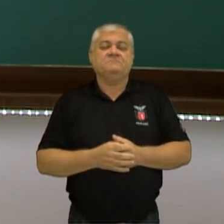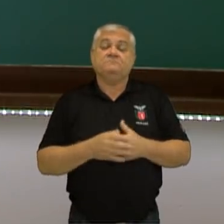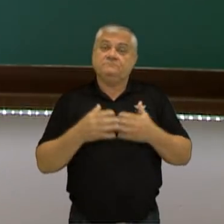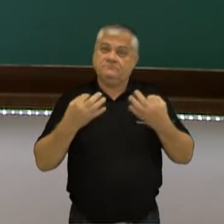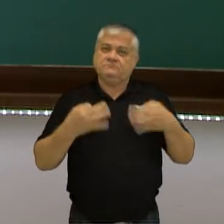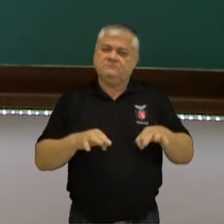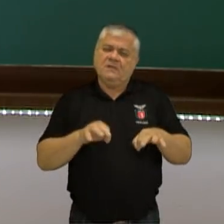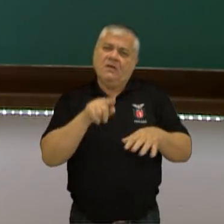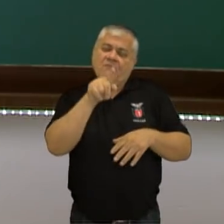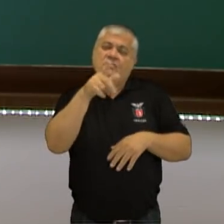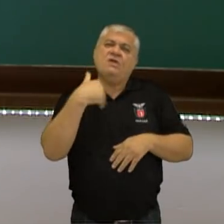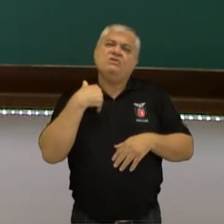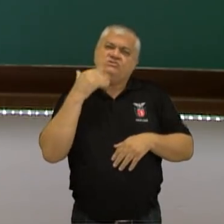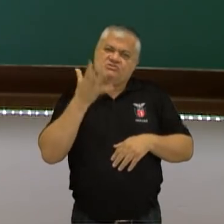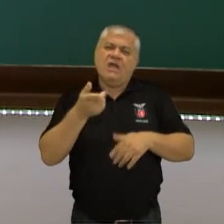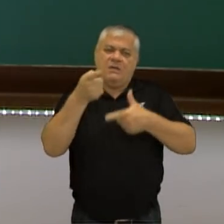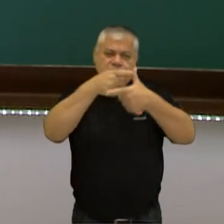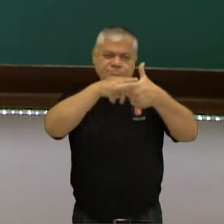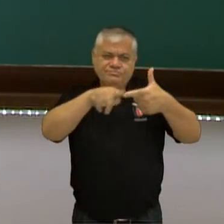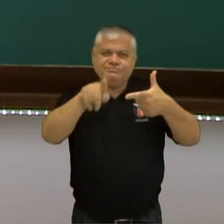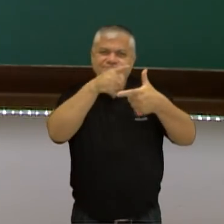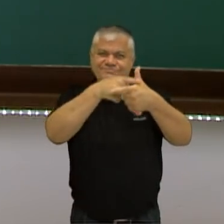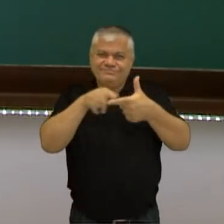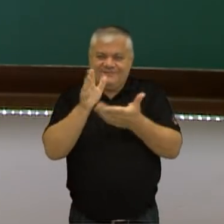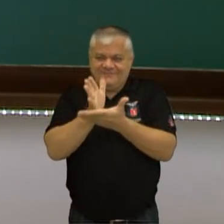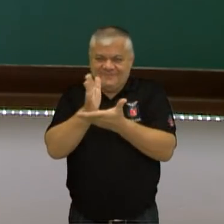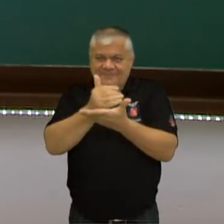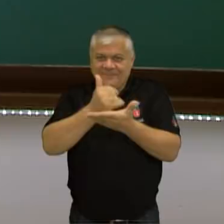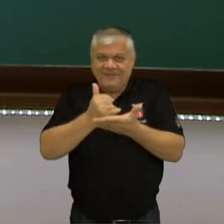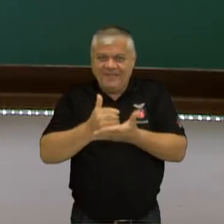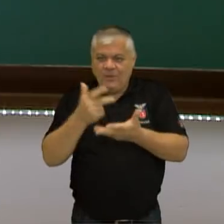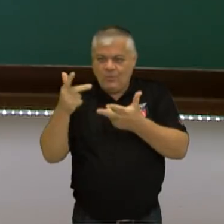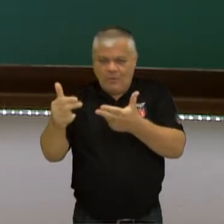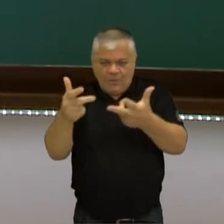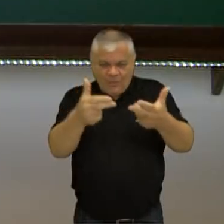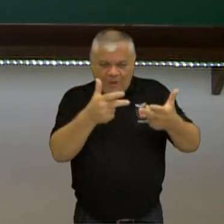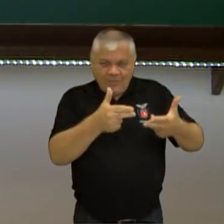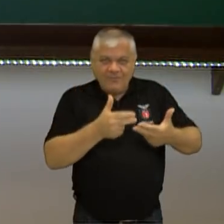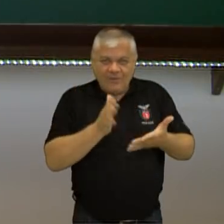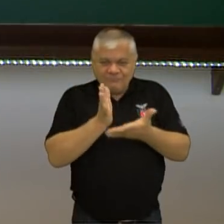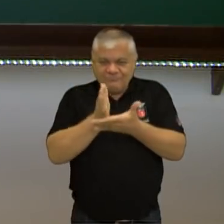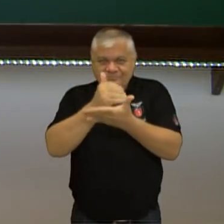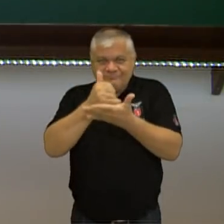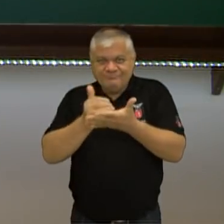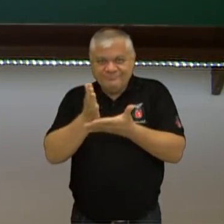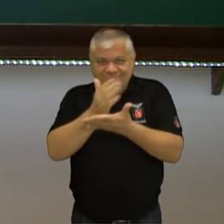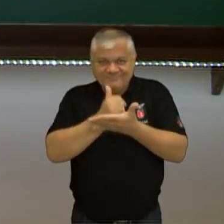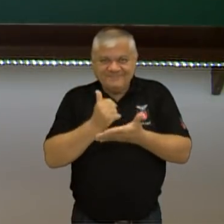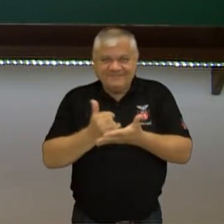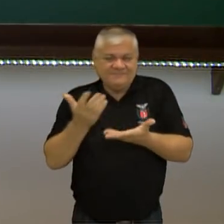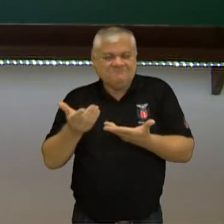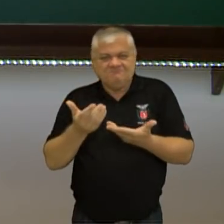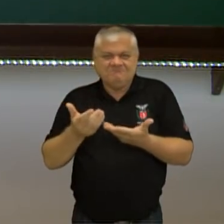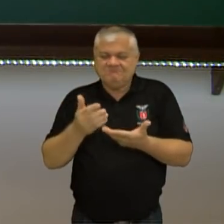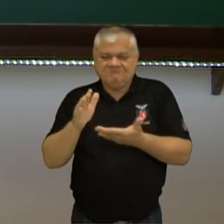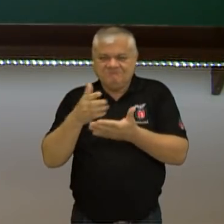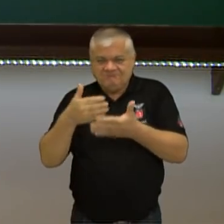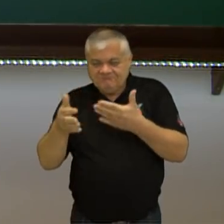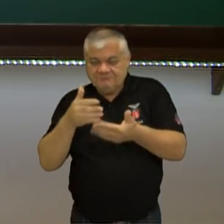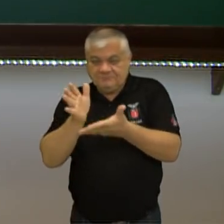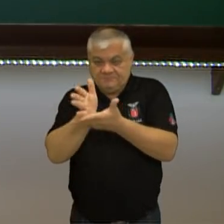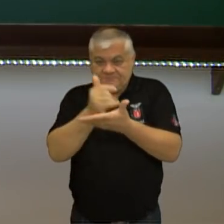Certamente, você já dividiu uma quantidade em partes iguais. A gente faz isso o tempo todo, né? Dividir uma quantidade qualquer em partes